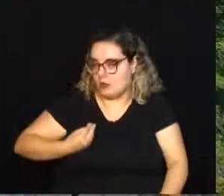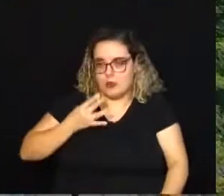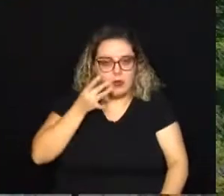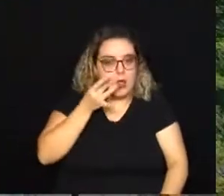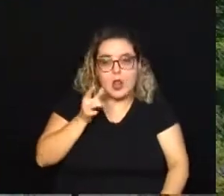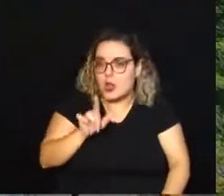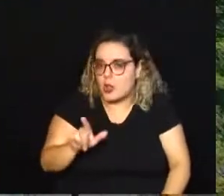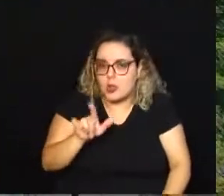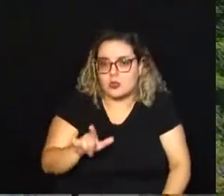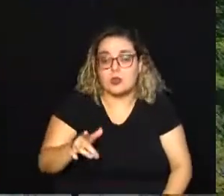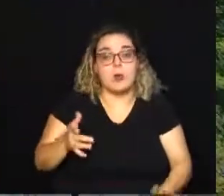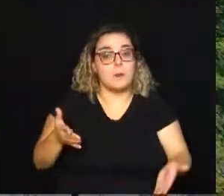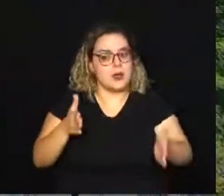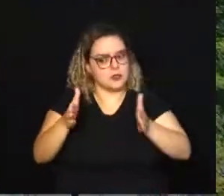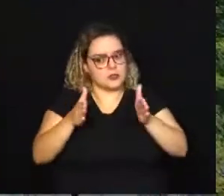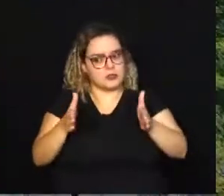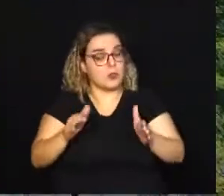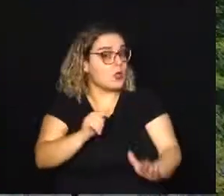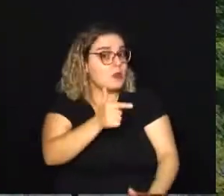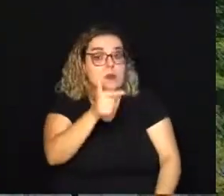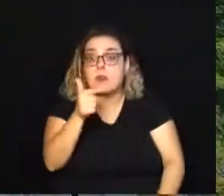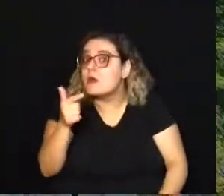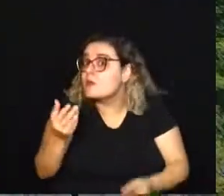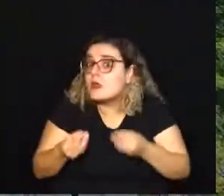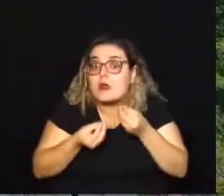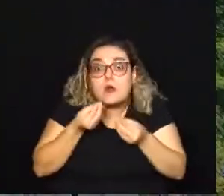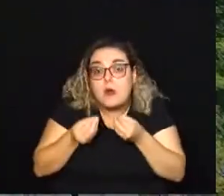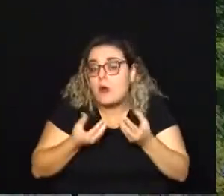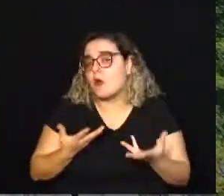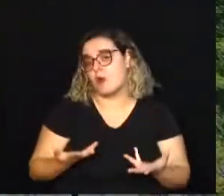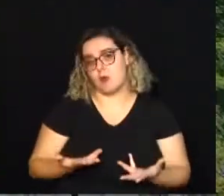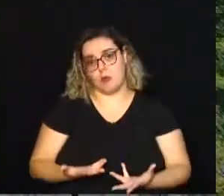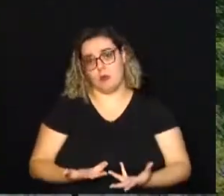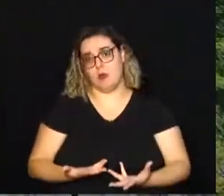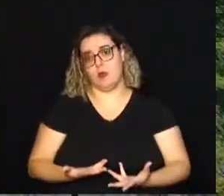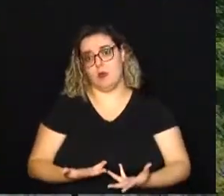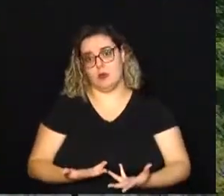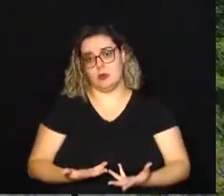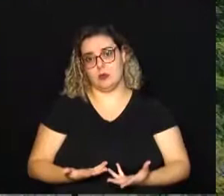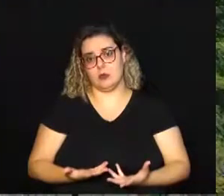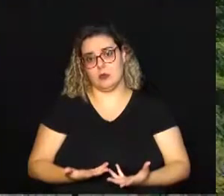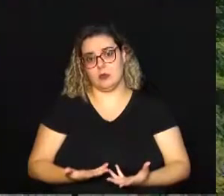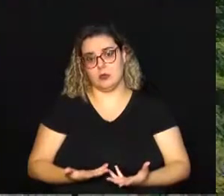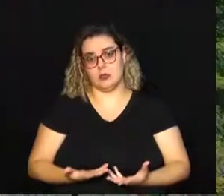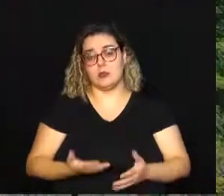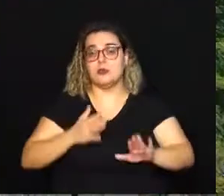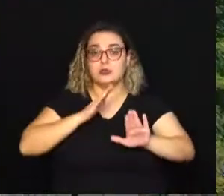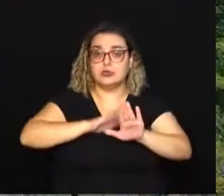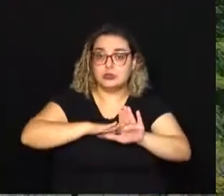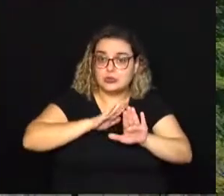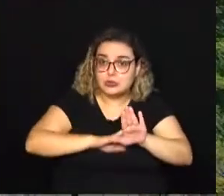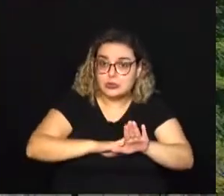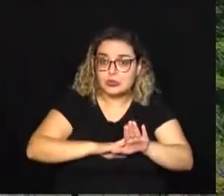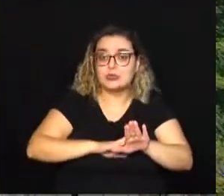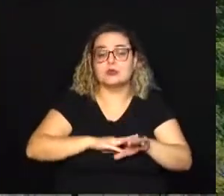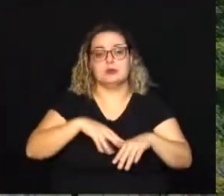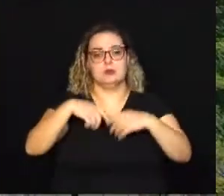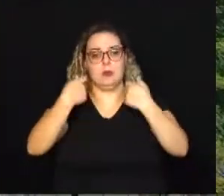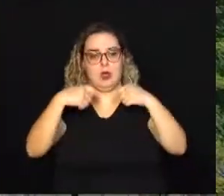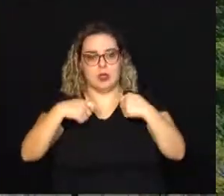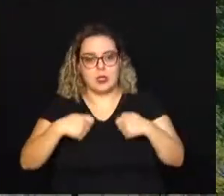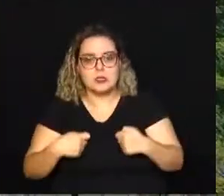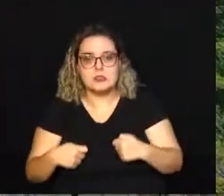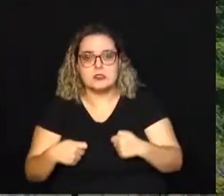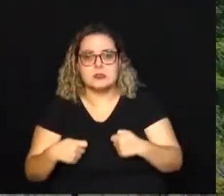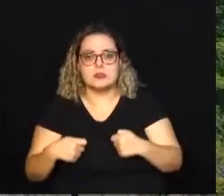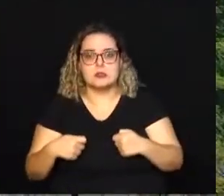óbvio. Mas na situação que a gente está, não tem outra saída para nós. E é isso, são medidas que deveriam ser